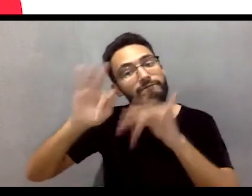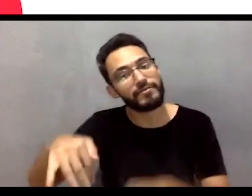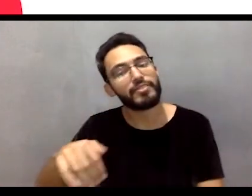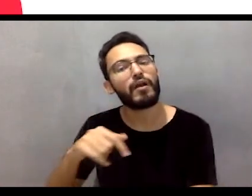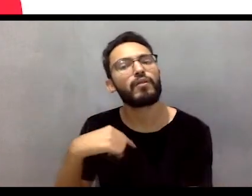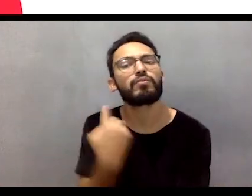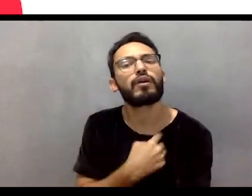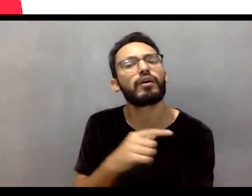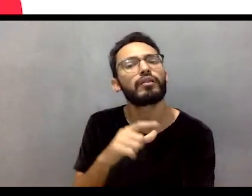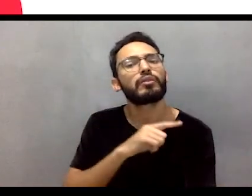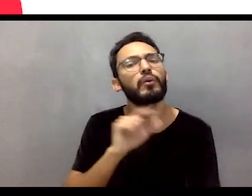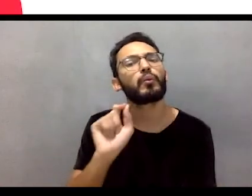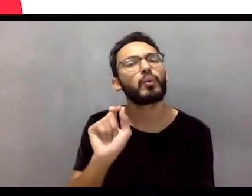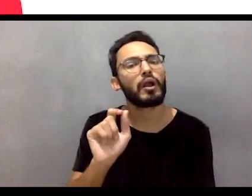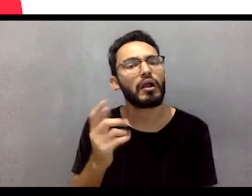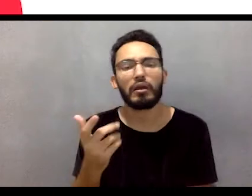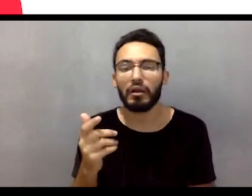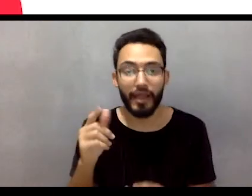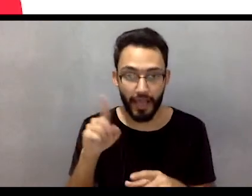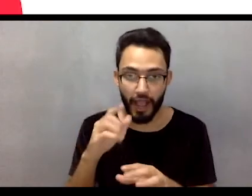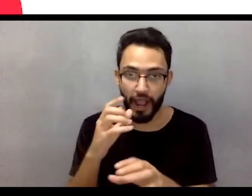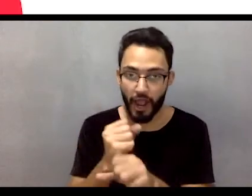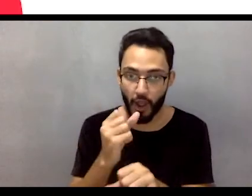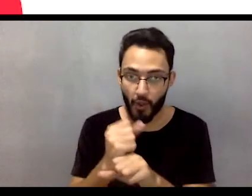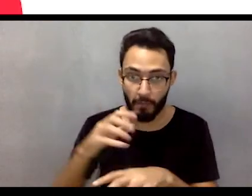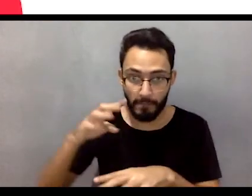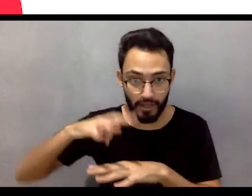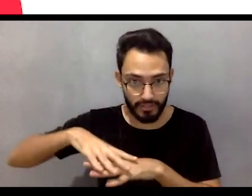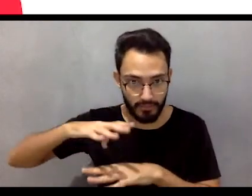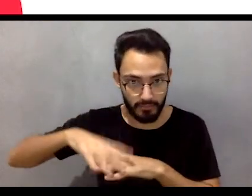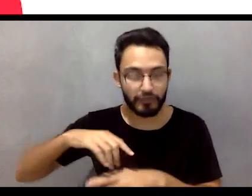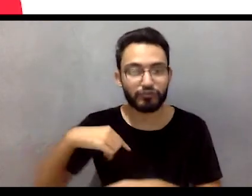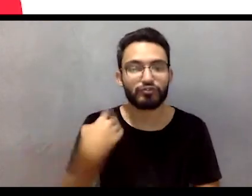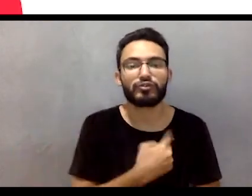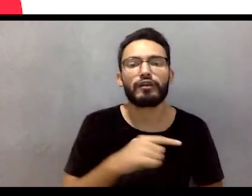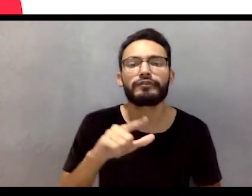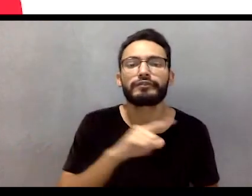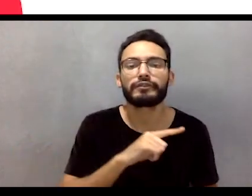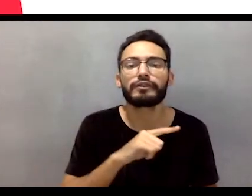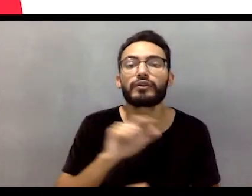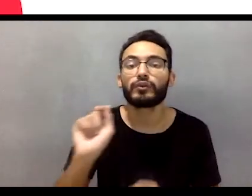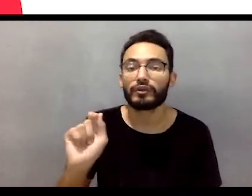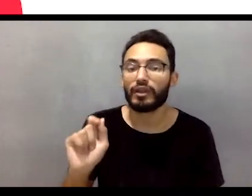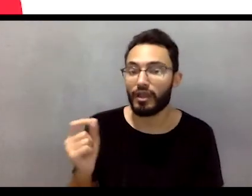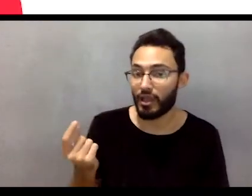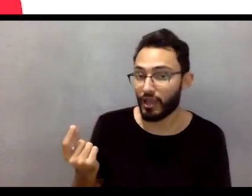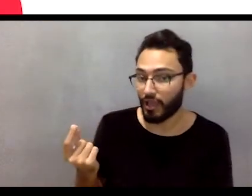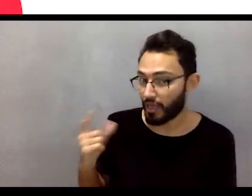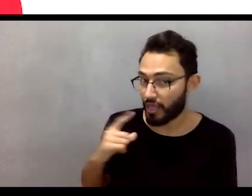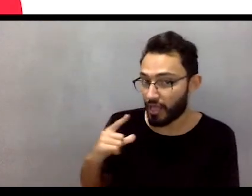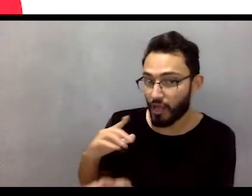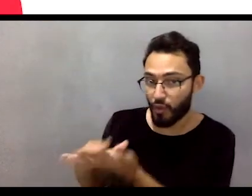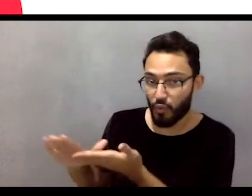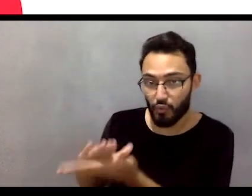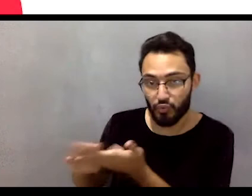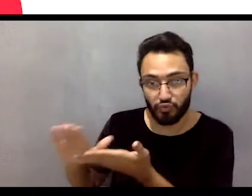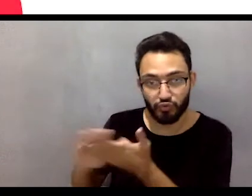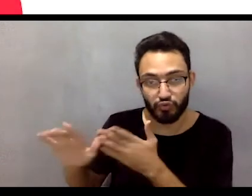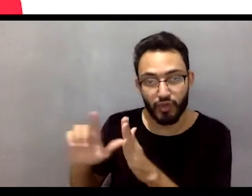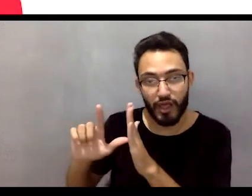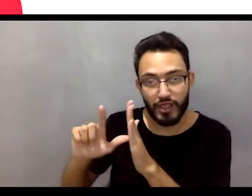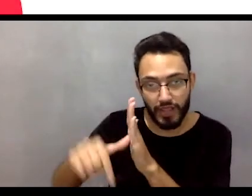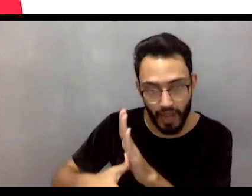gente tem? A gente tem um cálculo matemático, onde nós vamos ter aqui o custo do atraso e